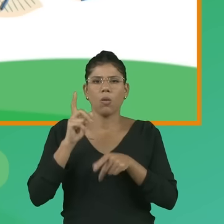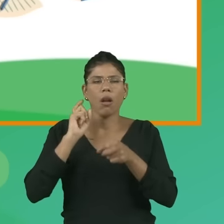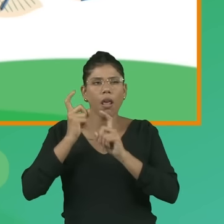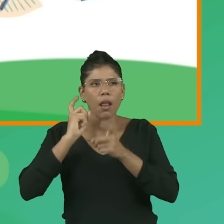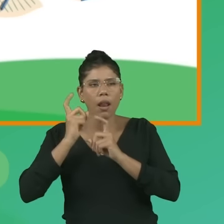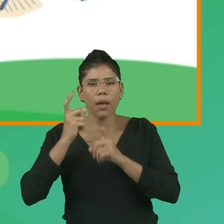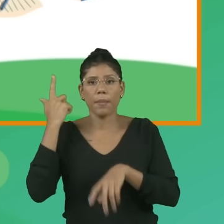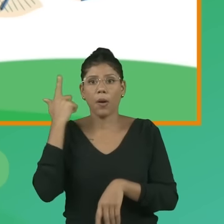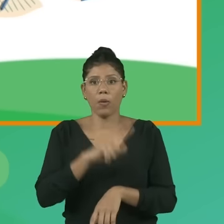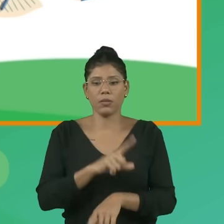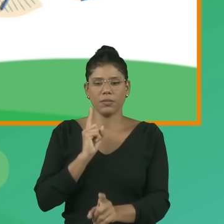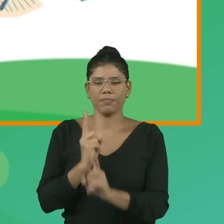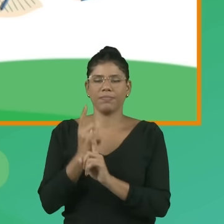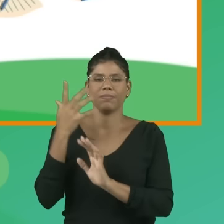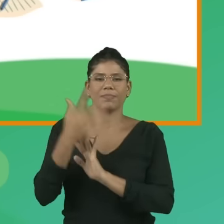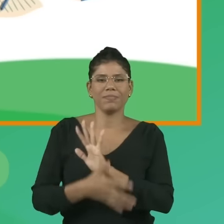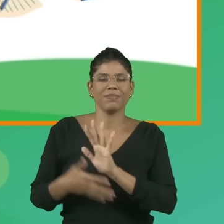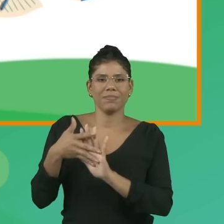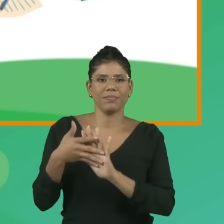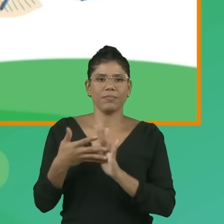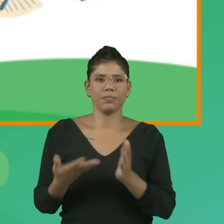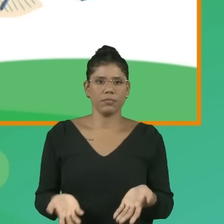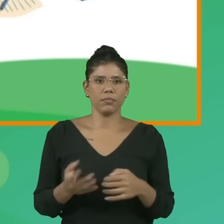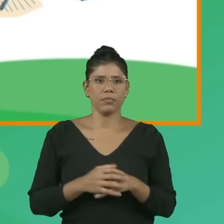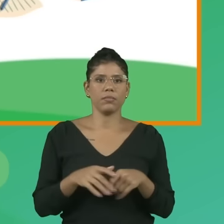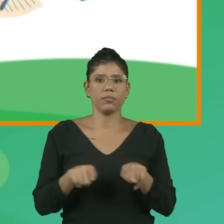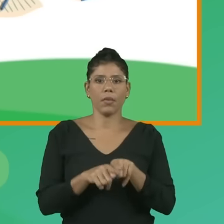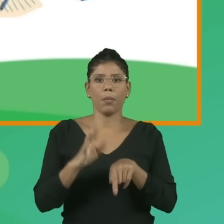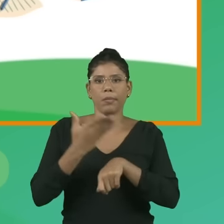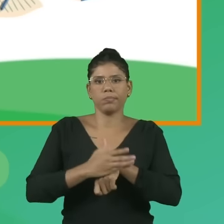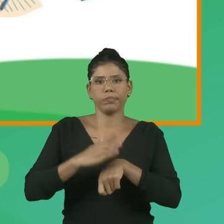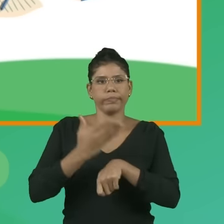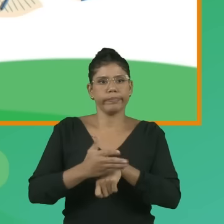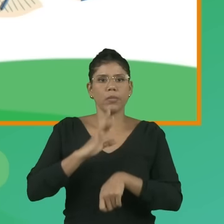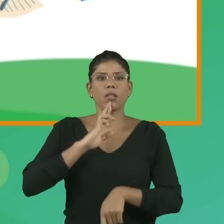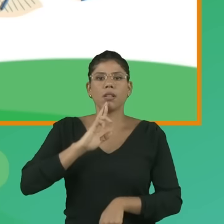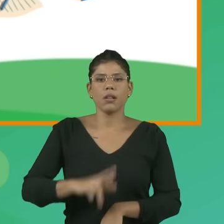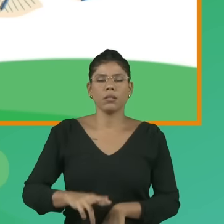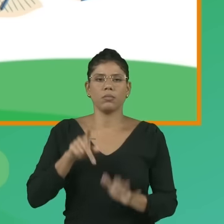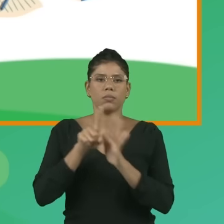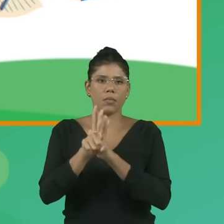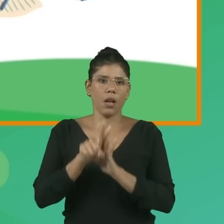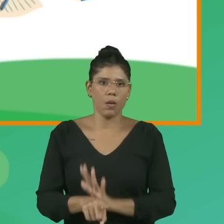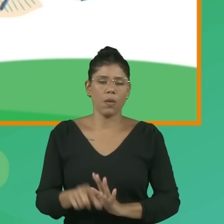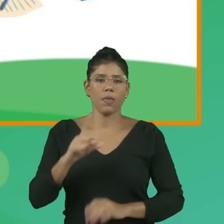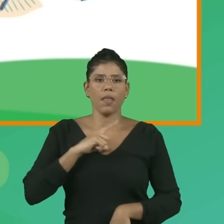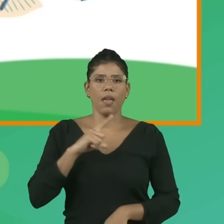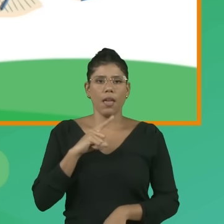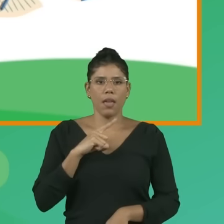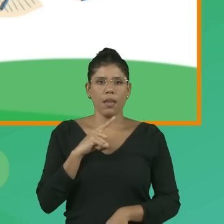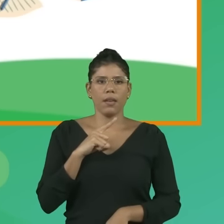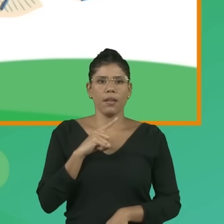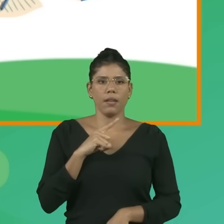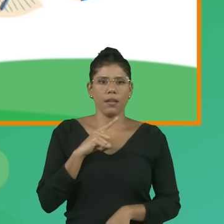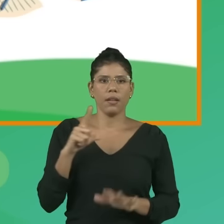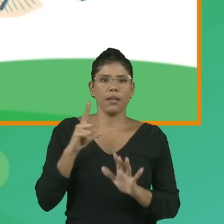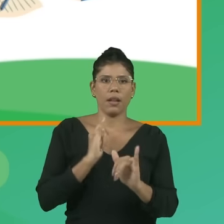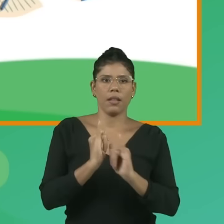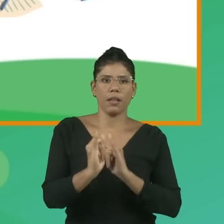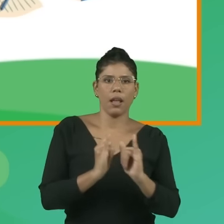isso quando a gente fosse ver os textos e pratique com exercícios, a gente tem aí uma vasta na internet,